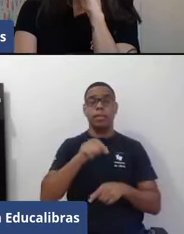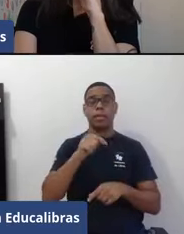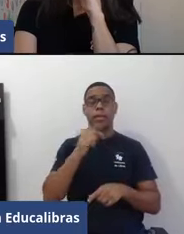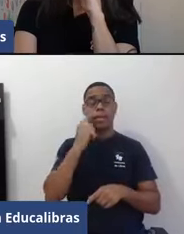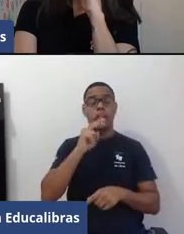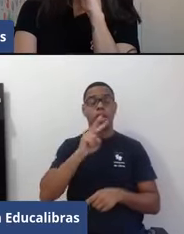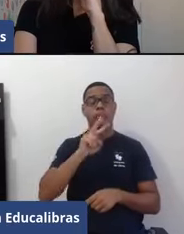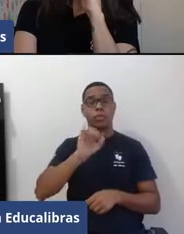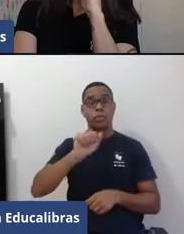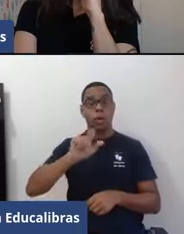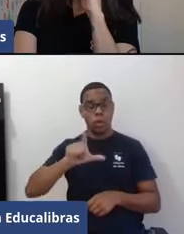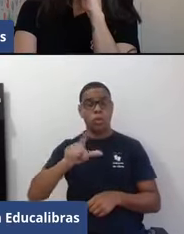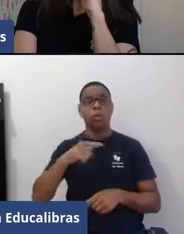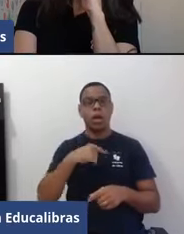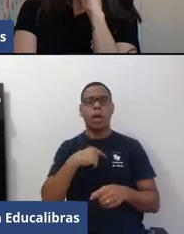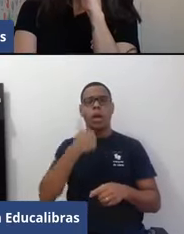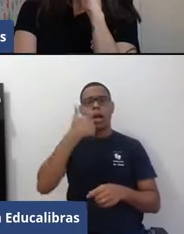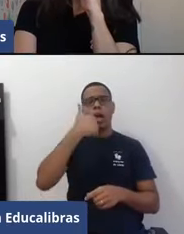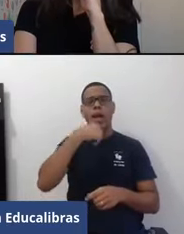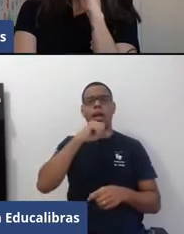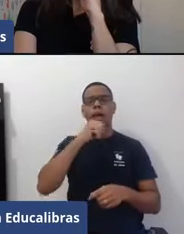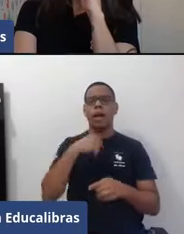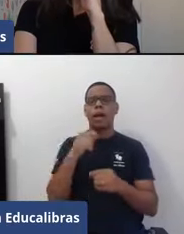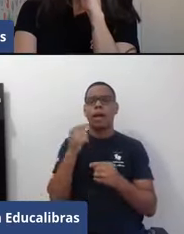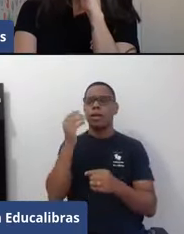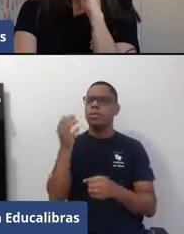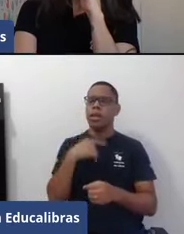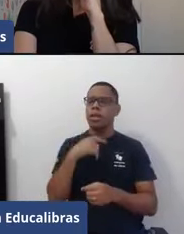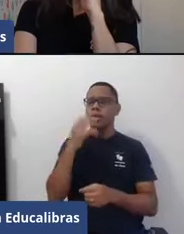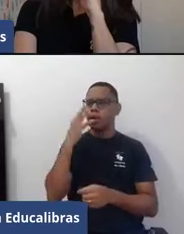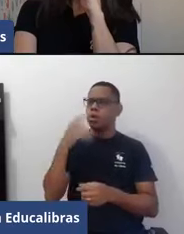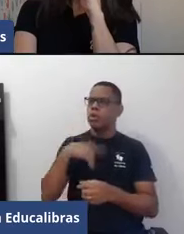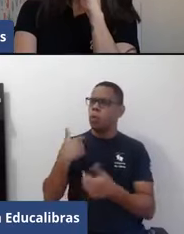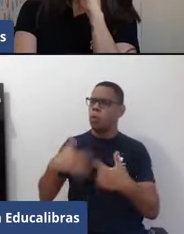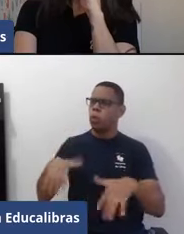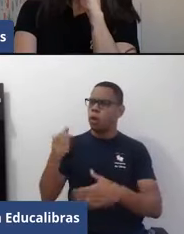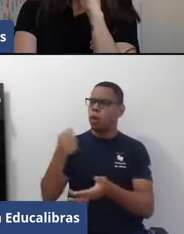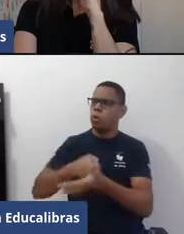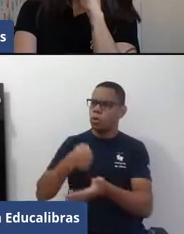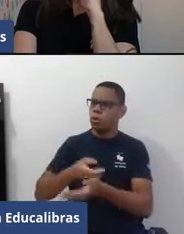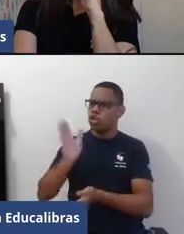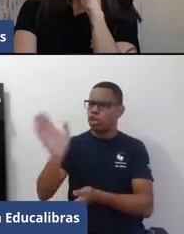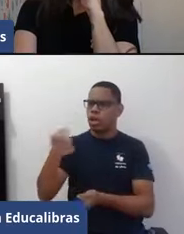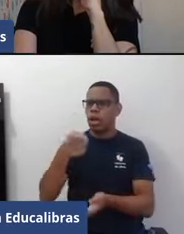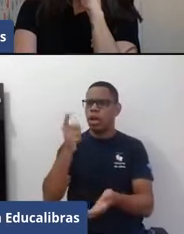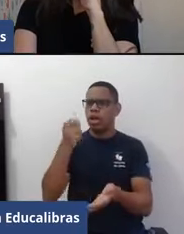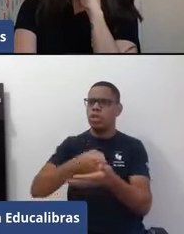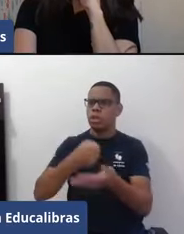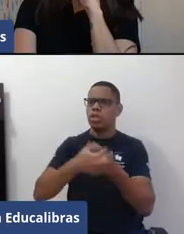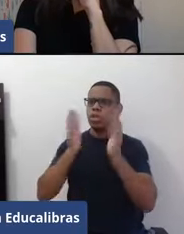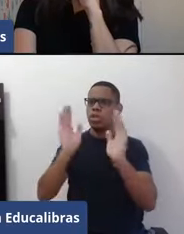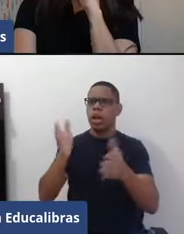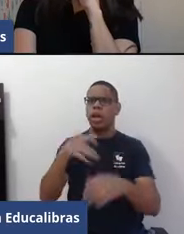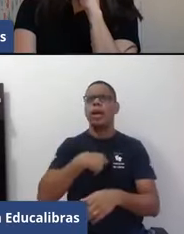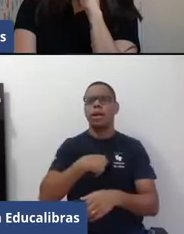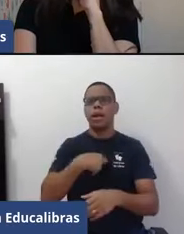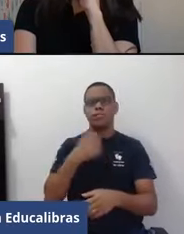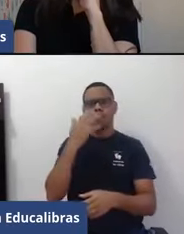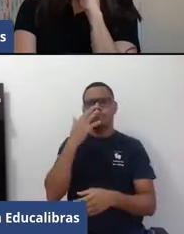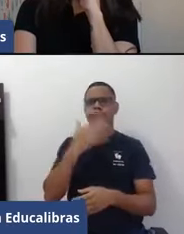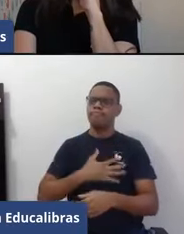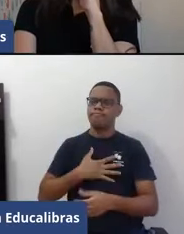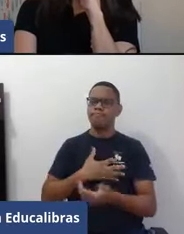aprendi a conhecer junto às mães. E admirar algumas mães pela luta. E também hoje eu consigo ajudar melhor as pessoas, as